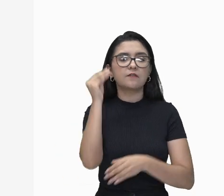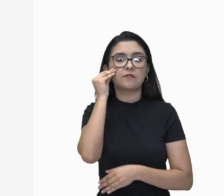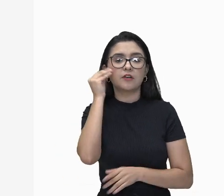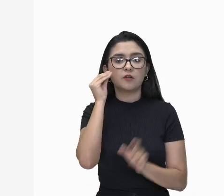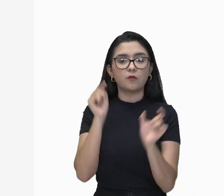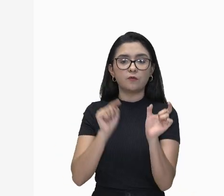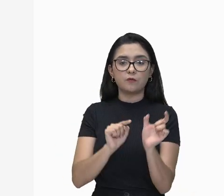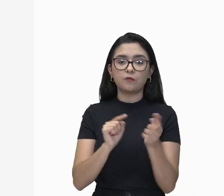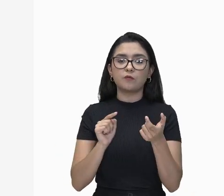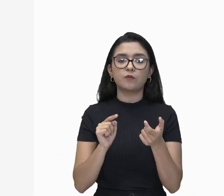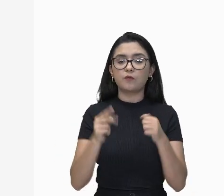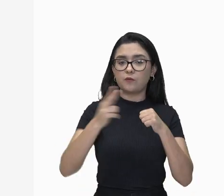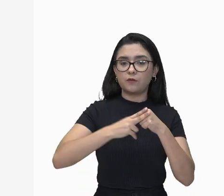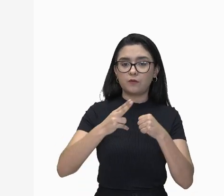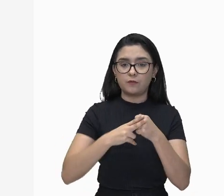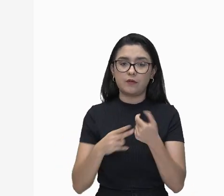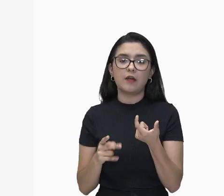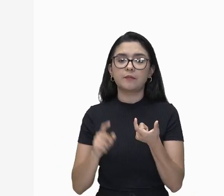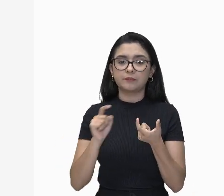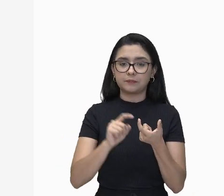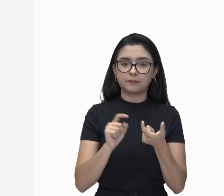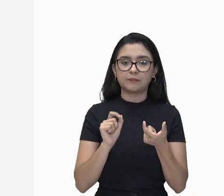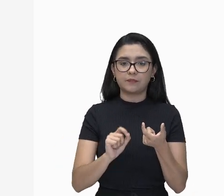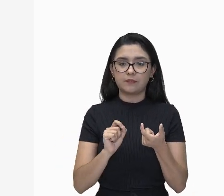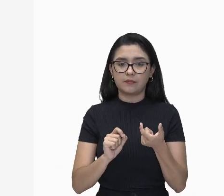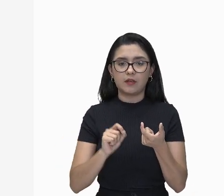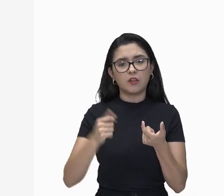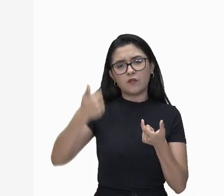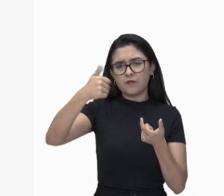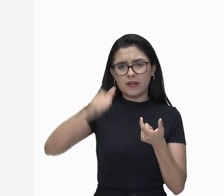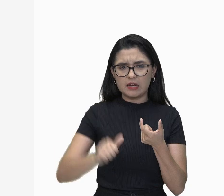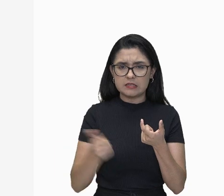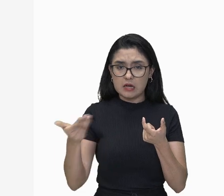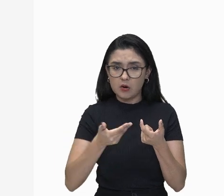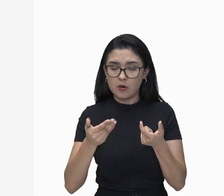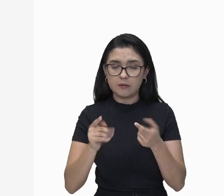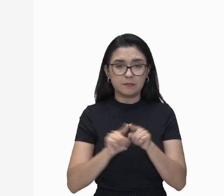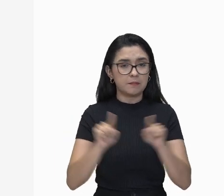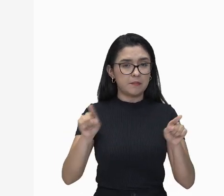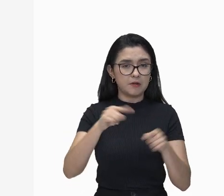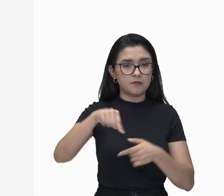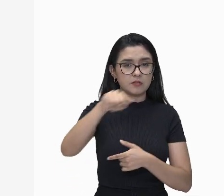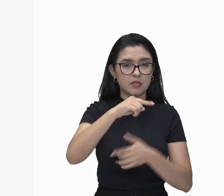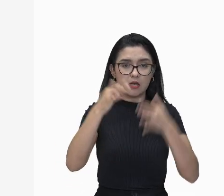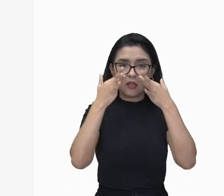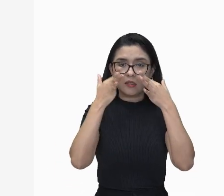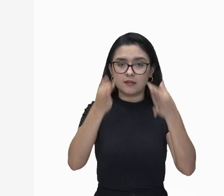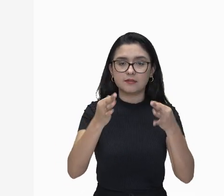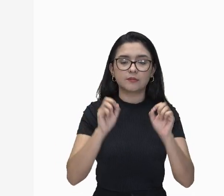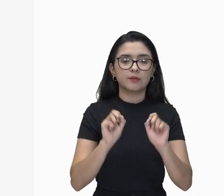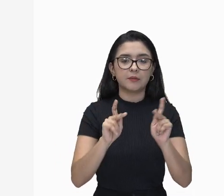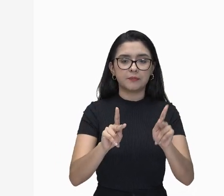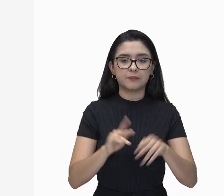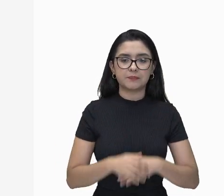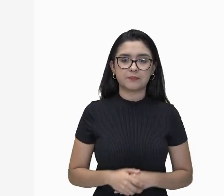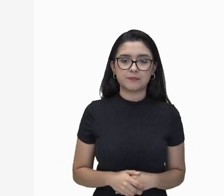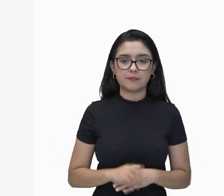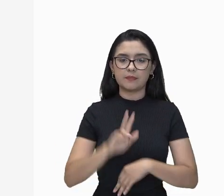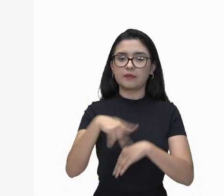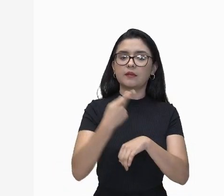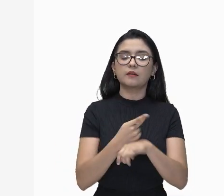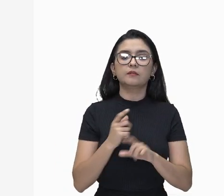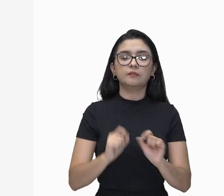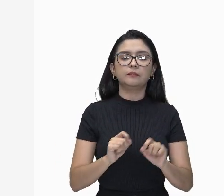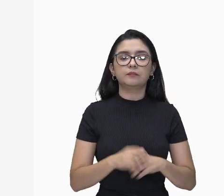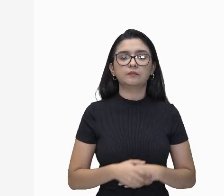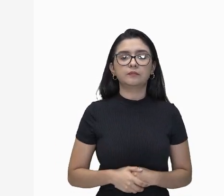aqui, tomávamos. Não vou analisar ele nesse momento, mas eu peço a observação de vocês. Recuerdo que